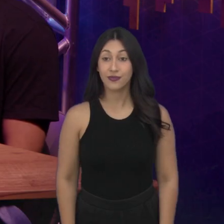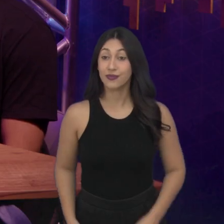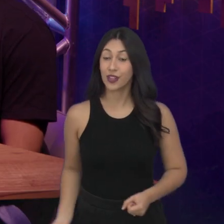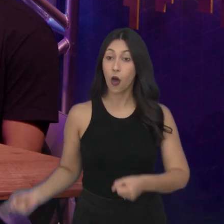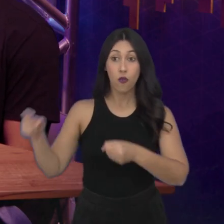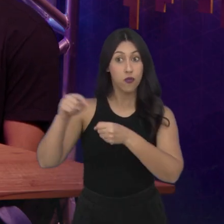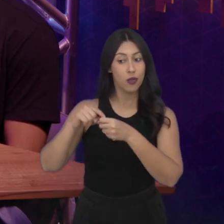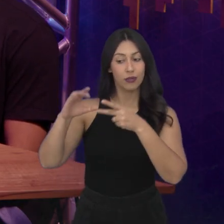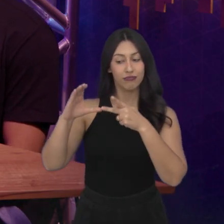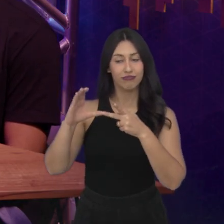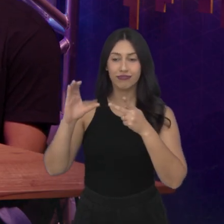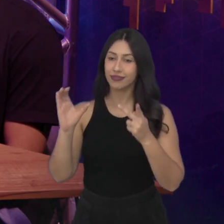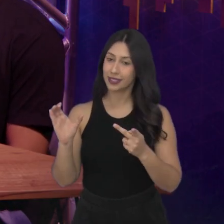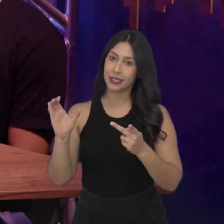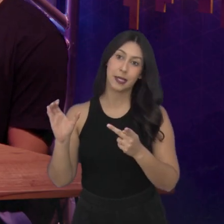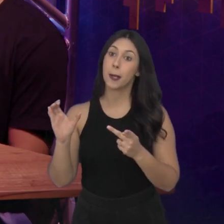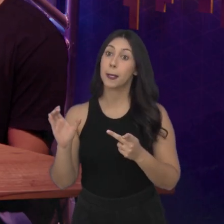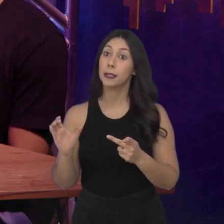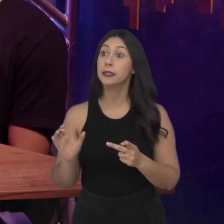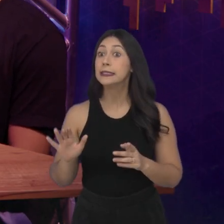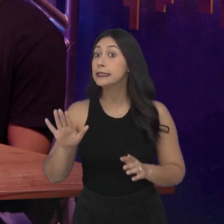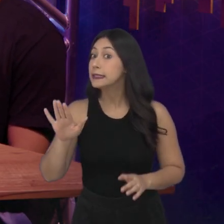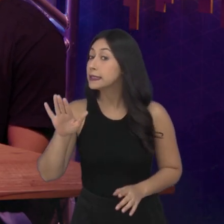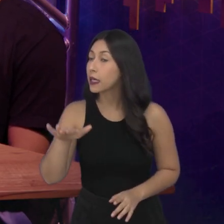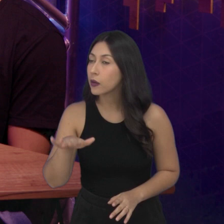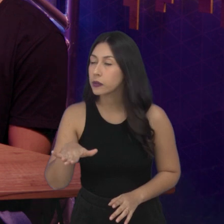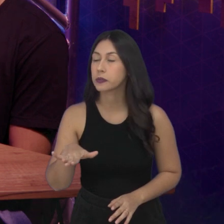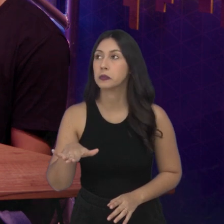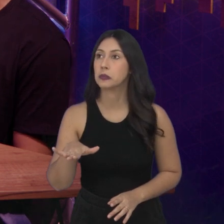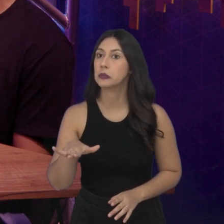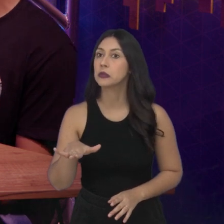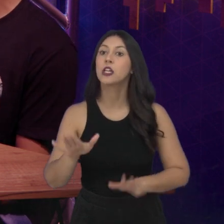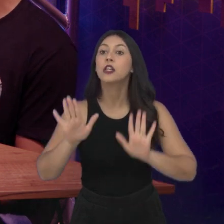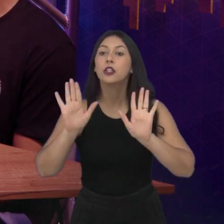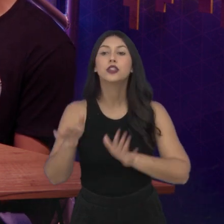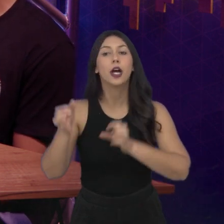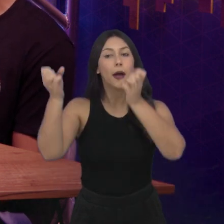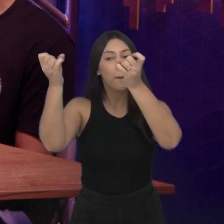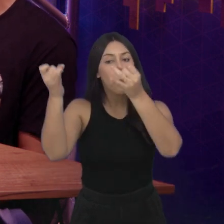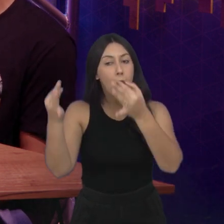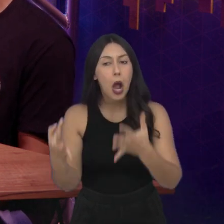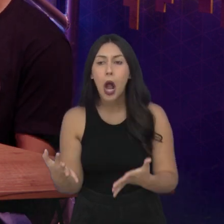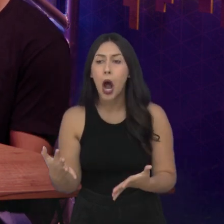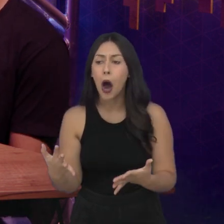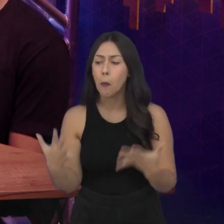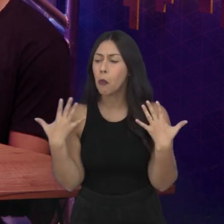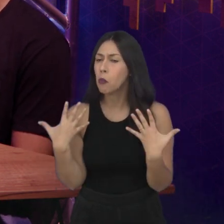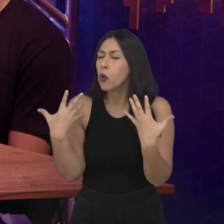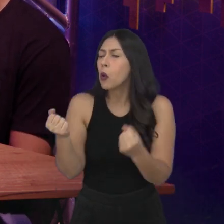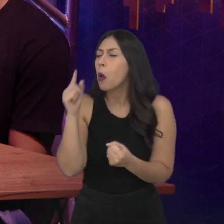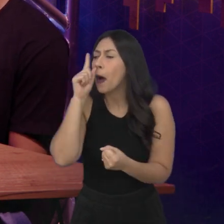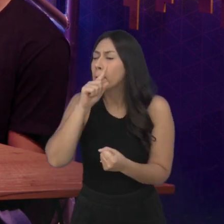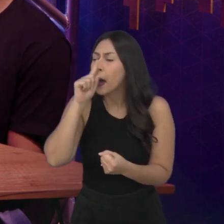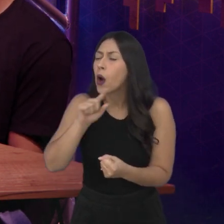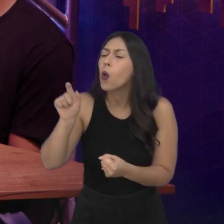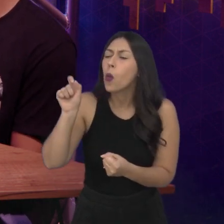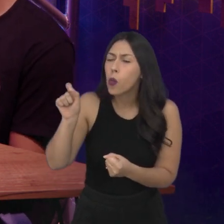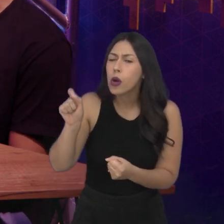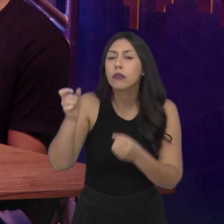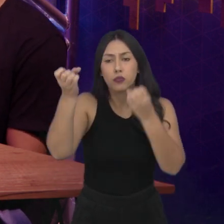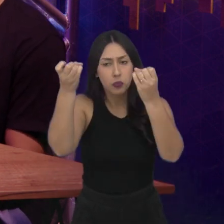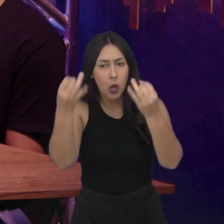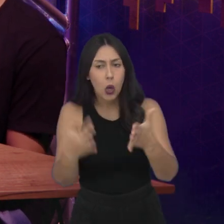De volta com o Pode Ser. E Vicky, a gente descreveu bem o que é Healing Fiction, acho que deu pra galera entender